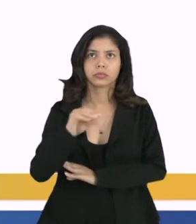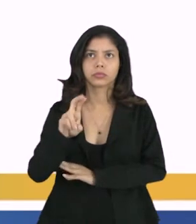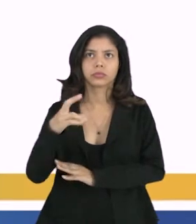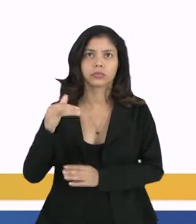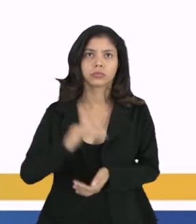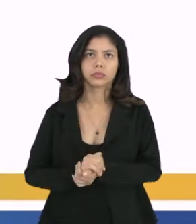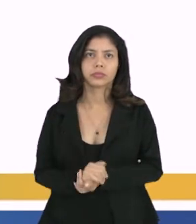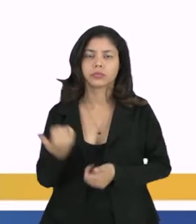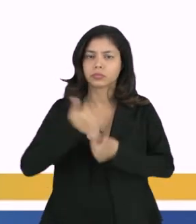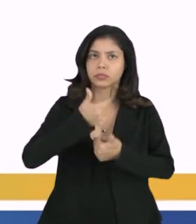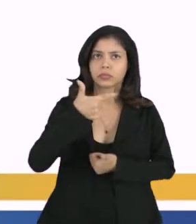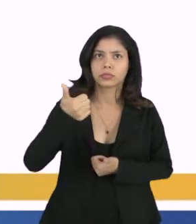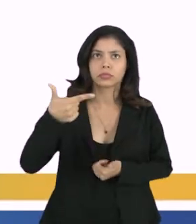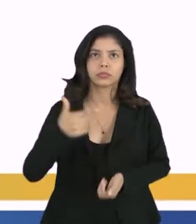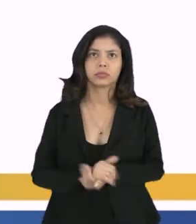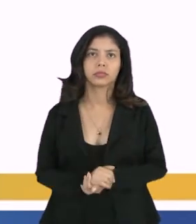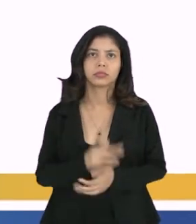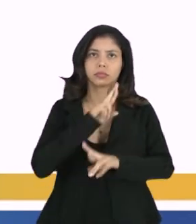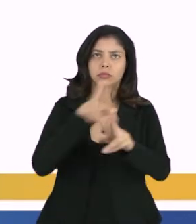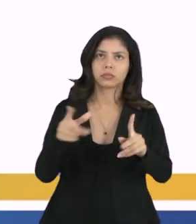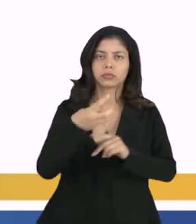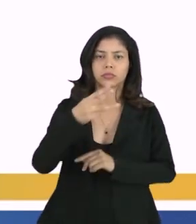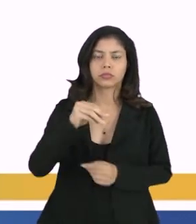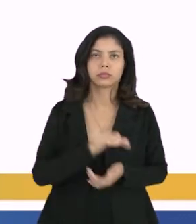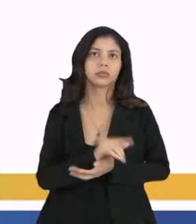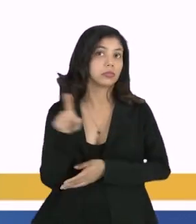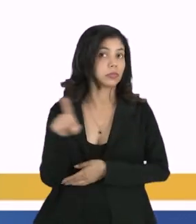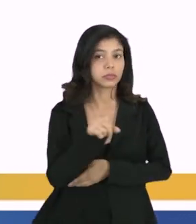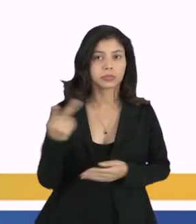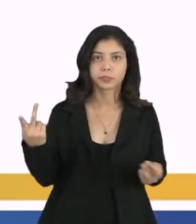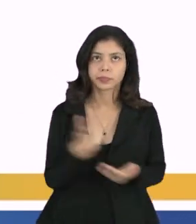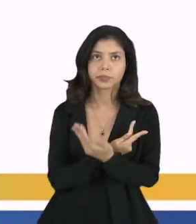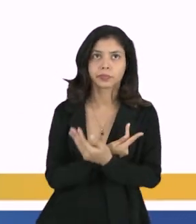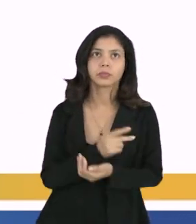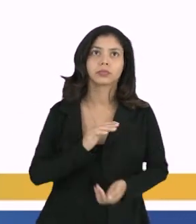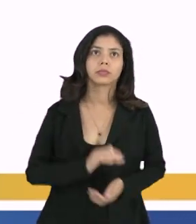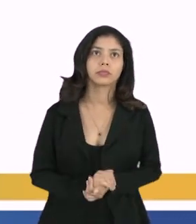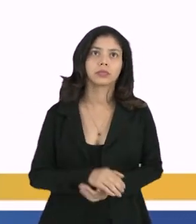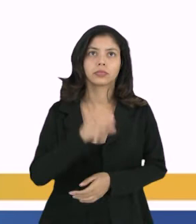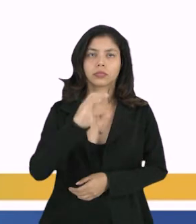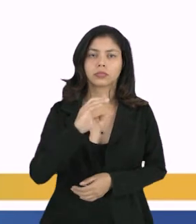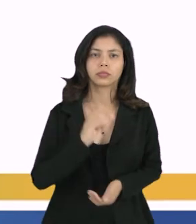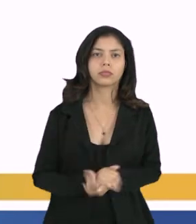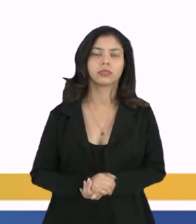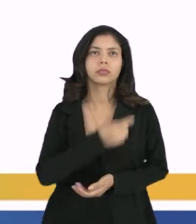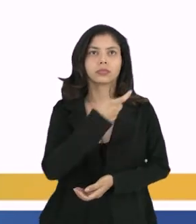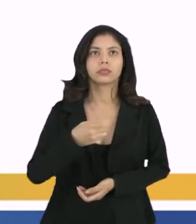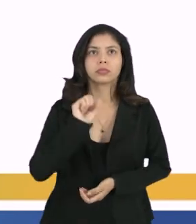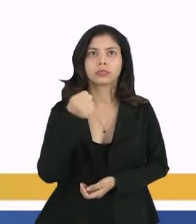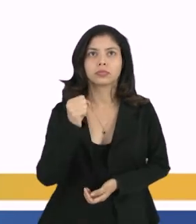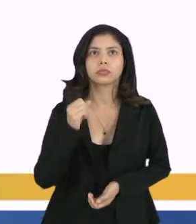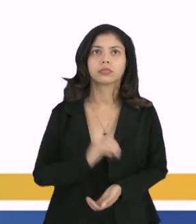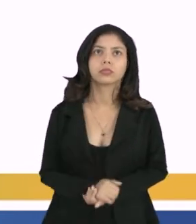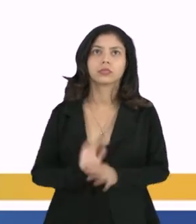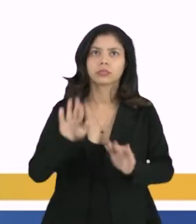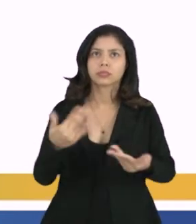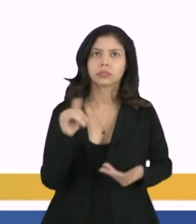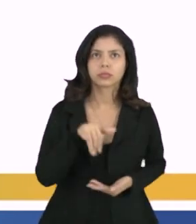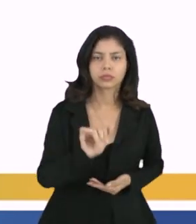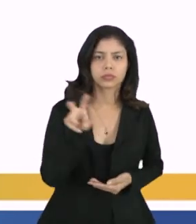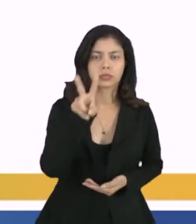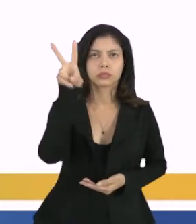Vai dar 21, que é diferente de 30, então não é solução. Na letra C, ele fala assim, se x é igual a